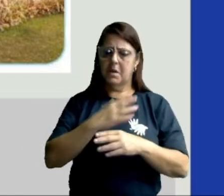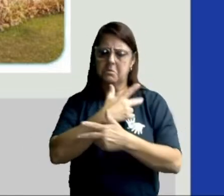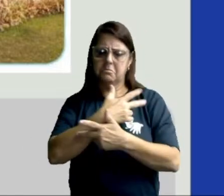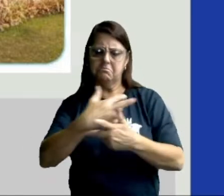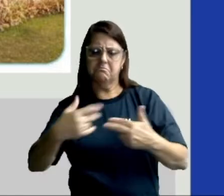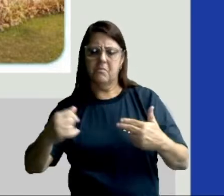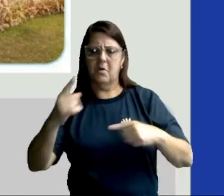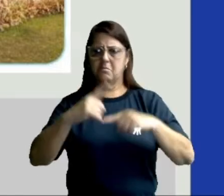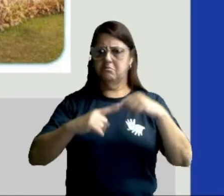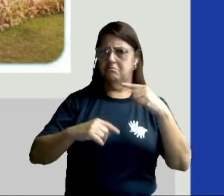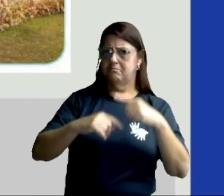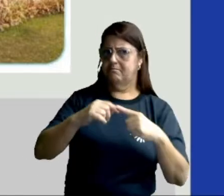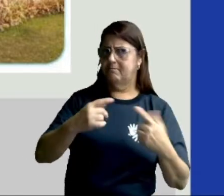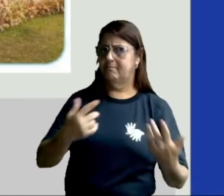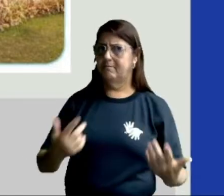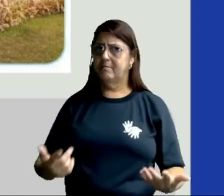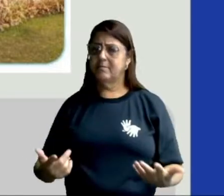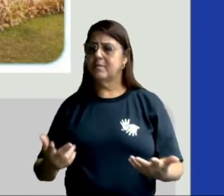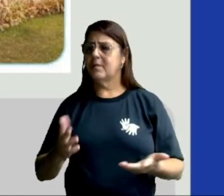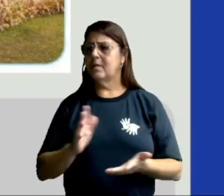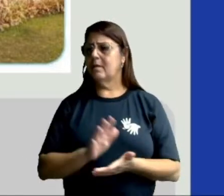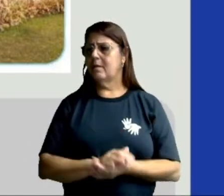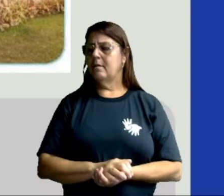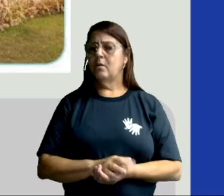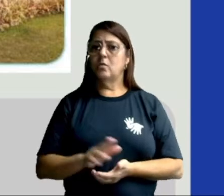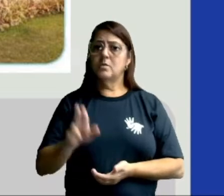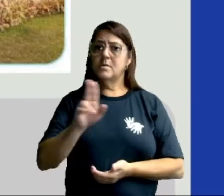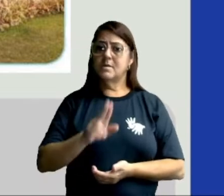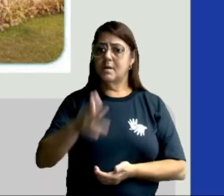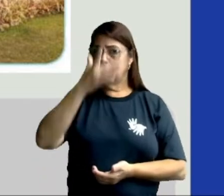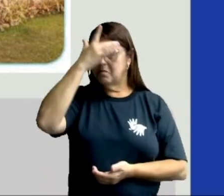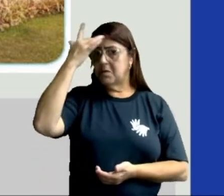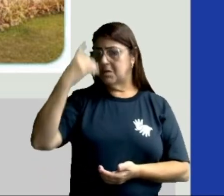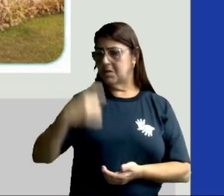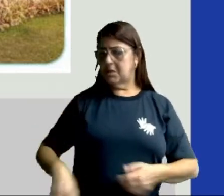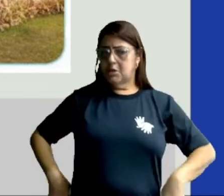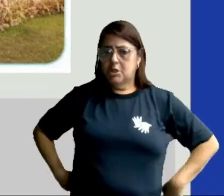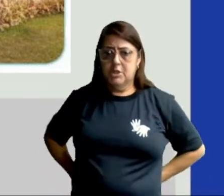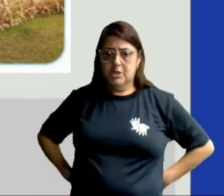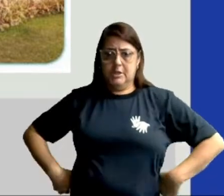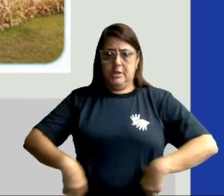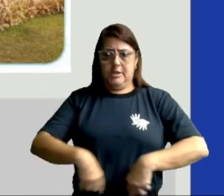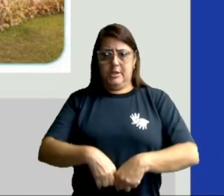vários objetos, tá certo? Que são utilizados pelos seres humanos, como cintos,